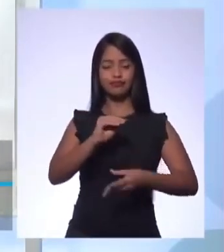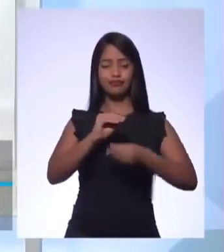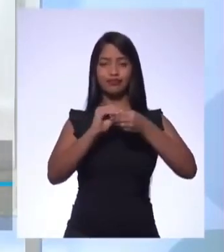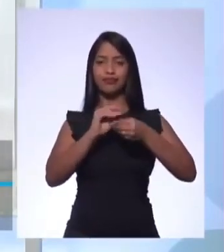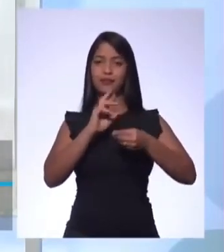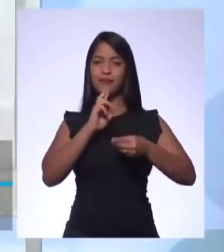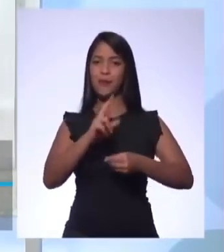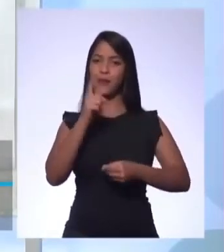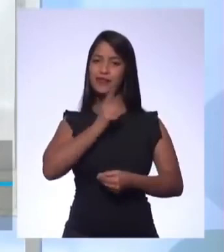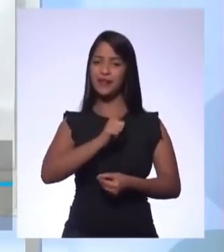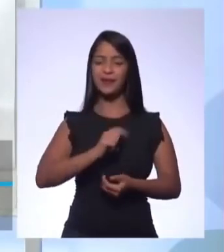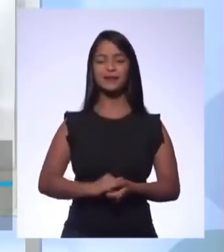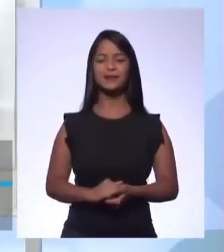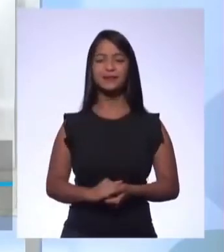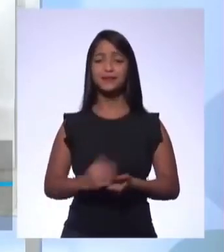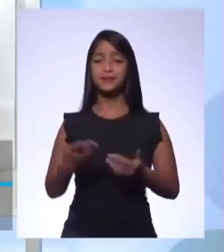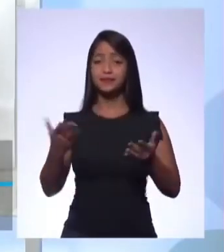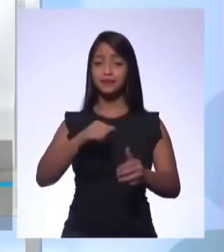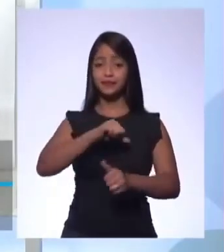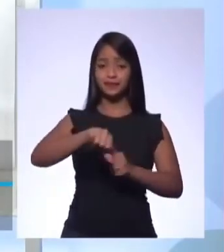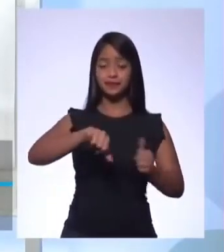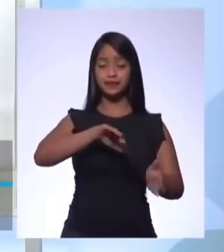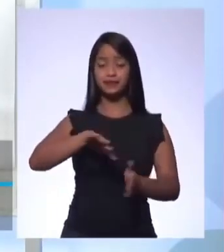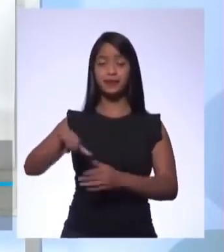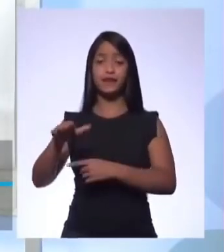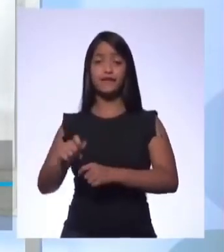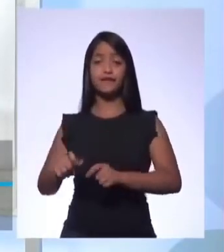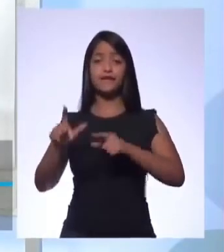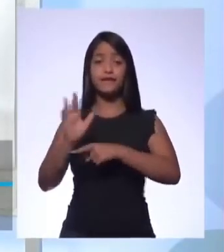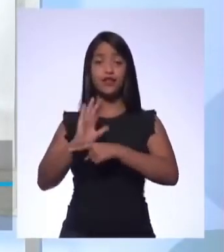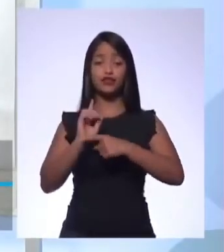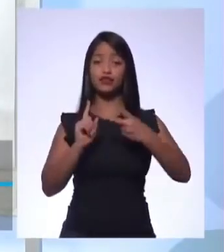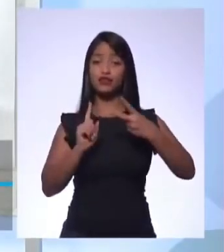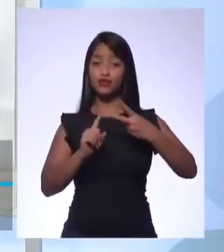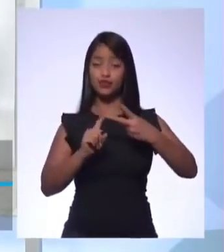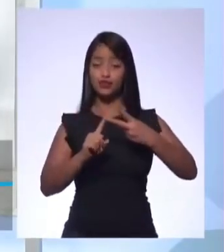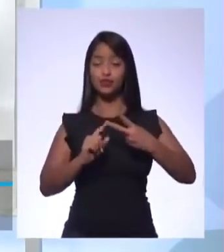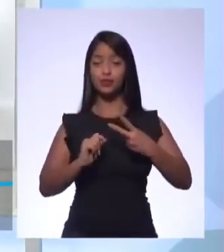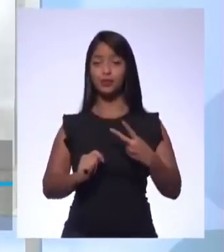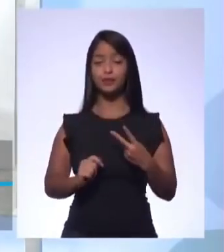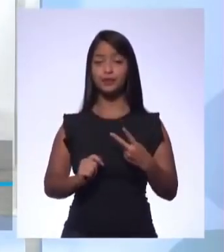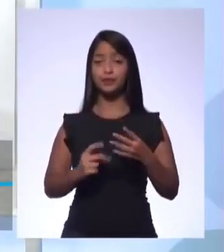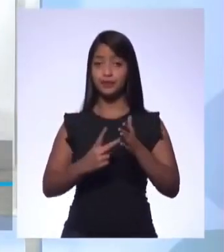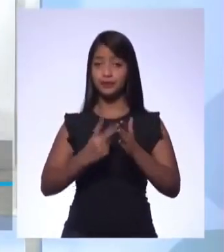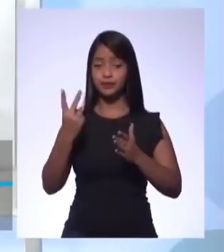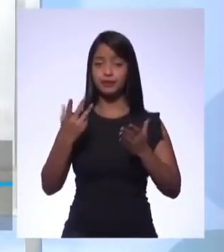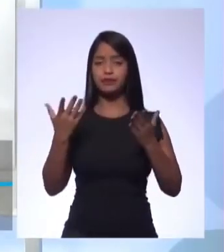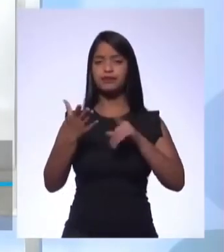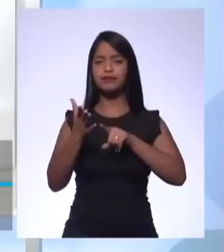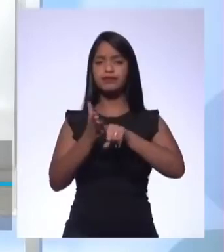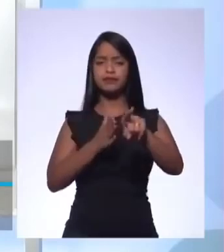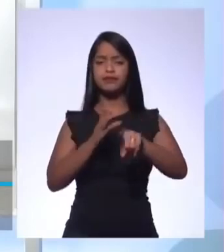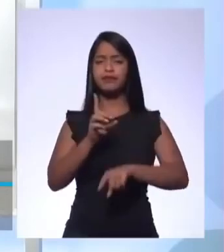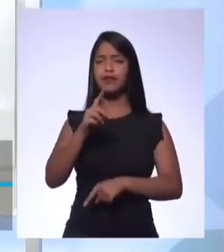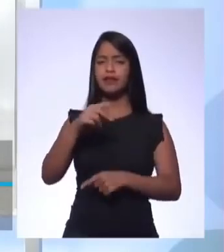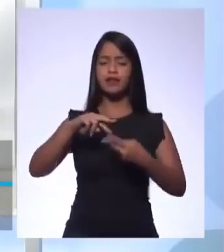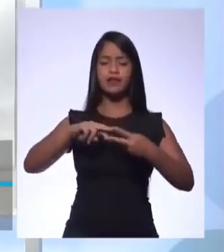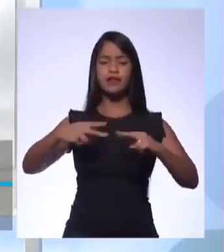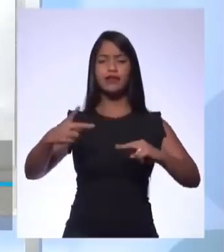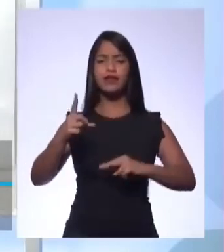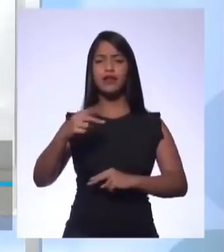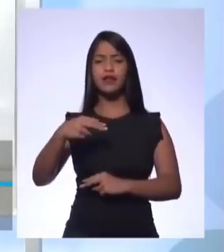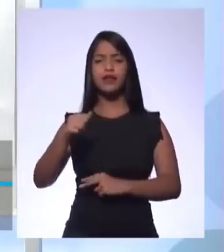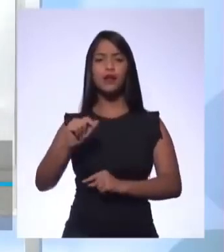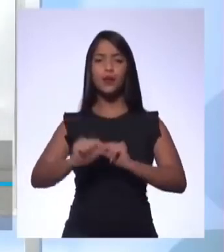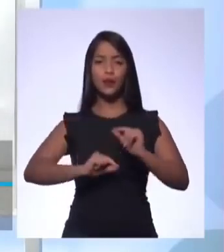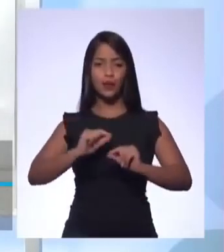vamos agora para a segunda parte do vídeo. Tá? A minha pergunta é, what is DNA? Pode pôr